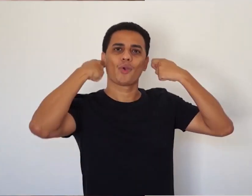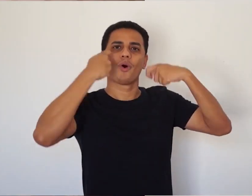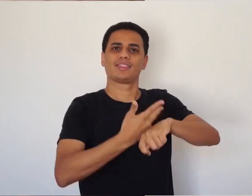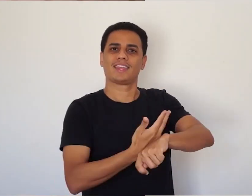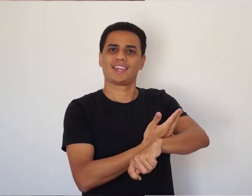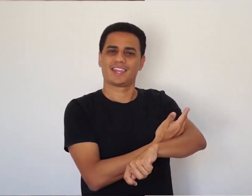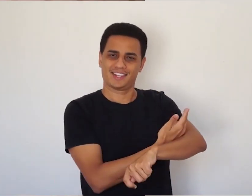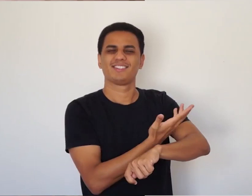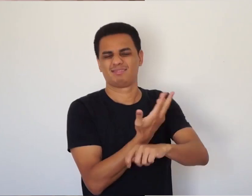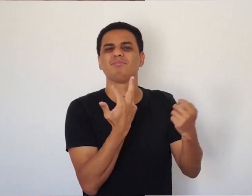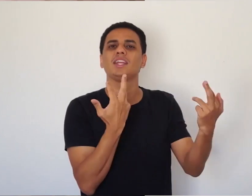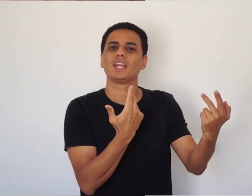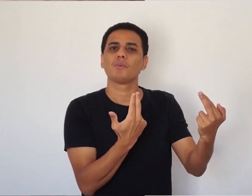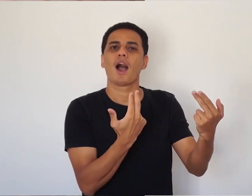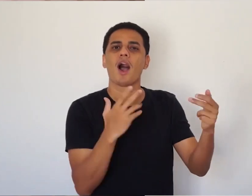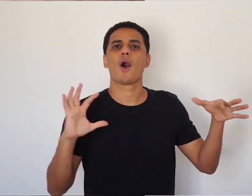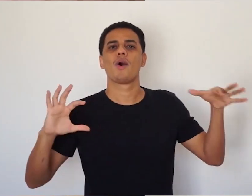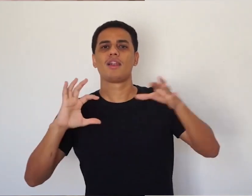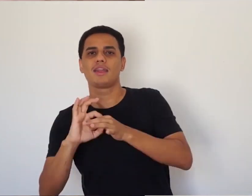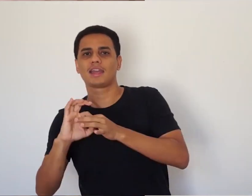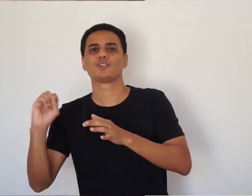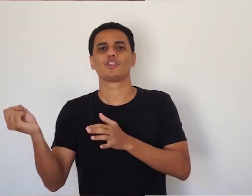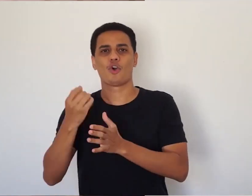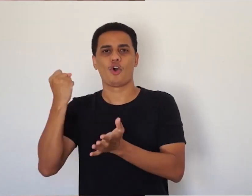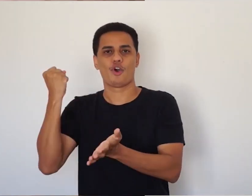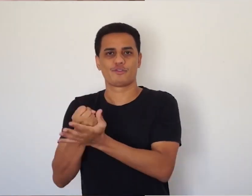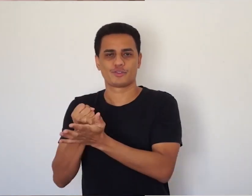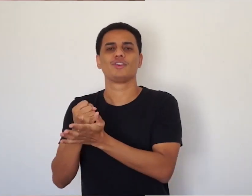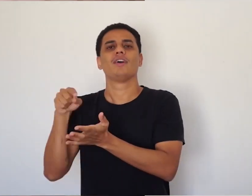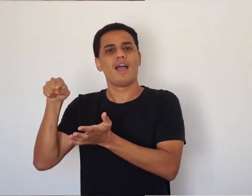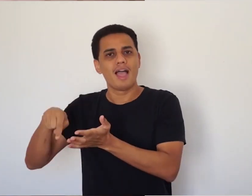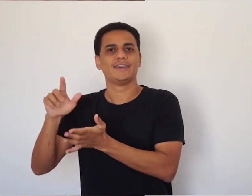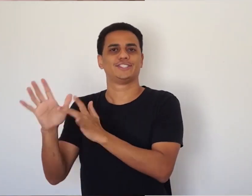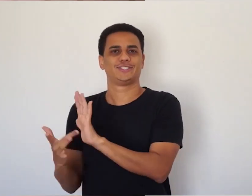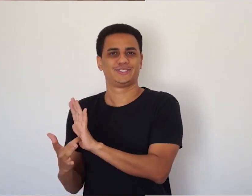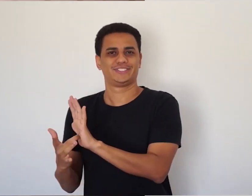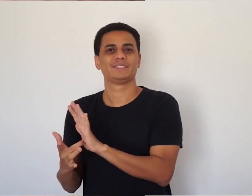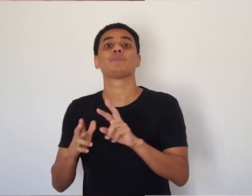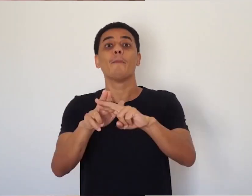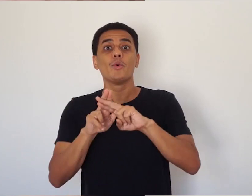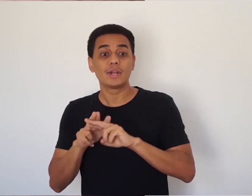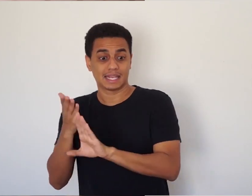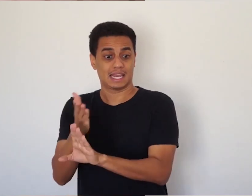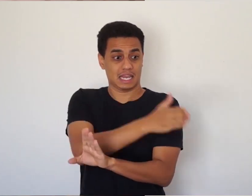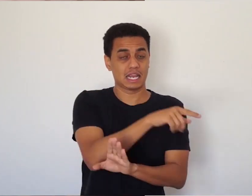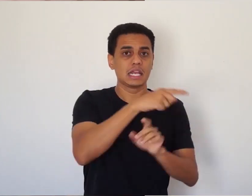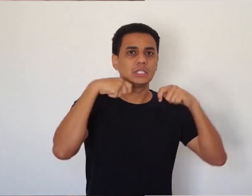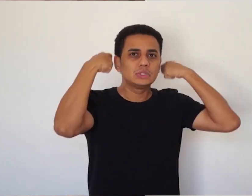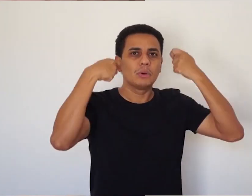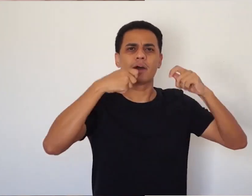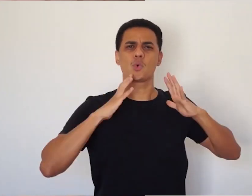já era uma referência àquilo que seria no Novo Testamento o próprio Cordeiro de Deus, Jesus. Por isso que o